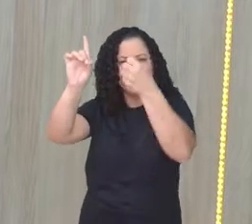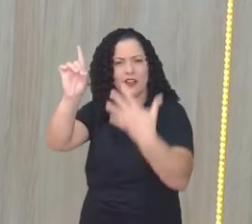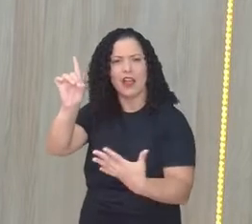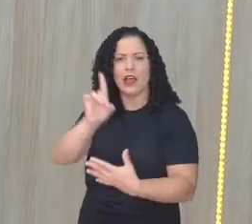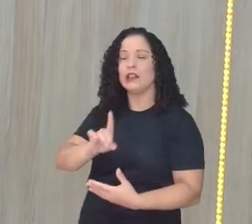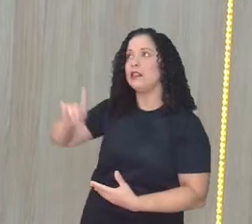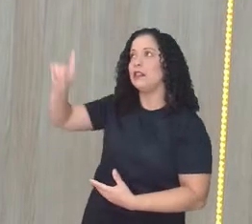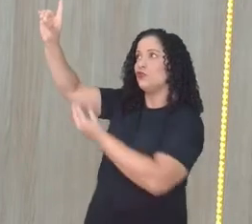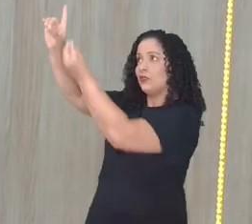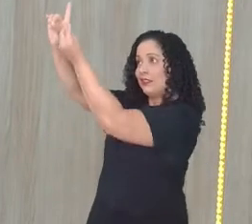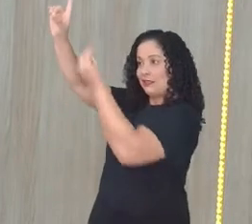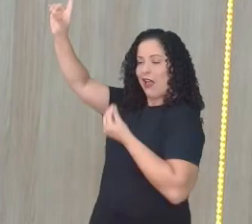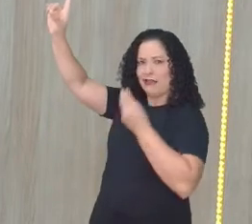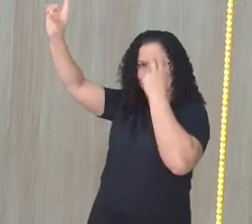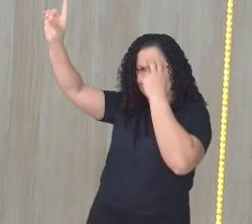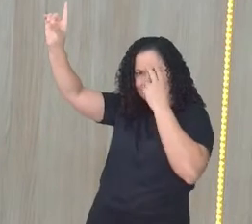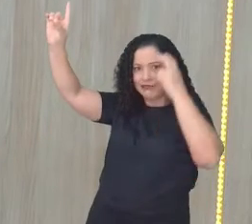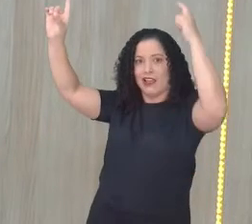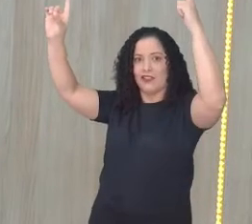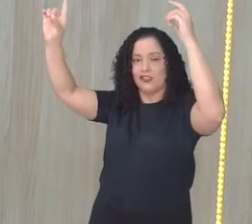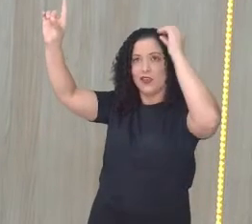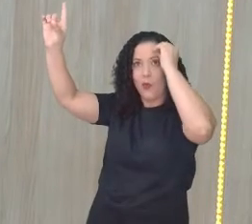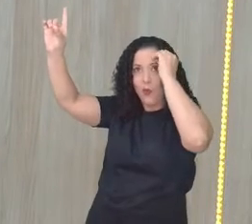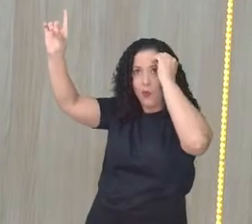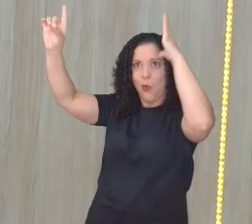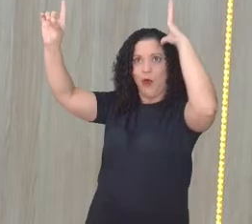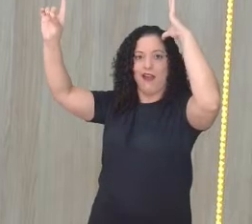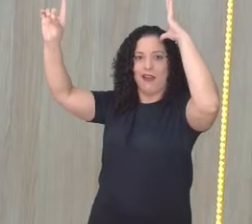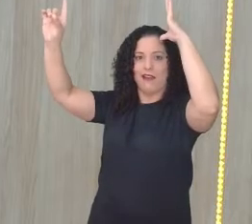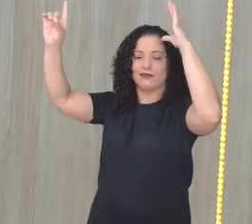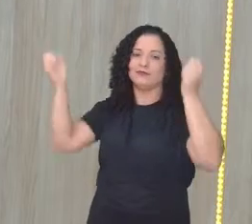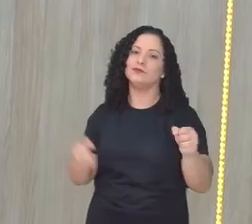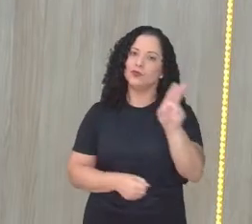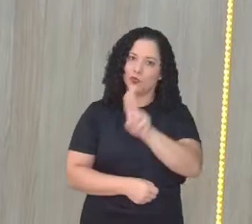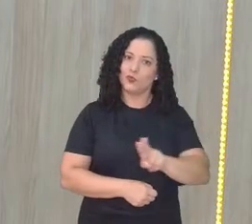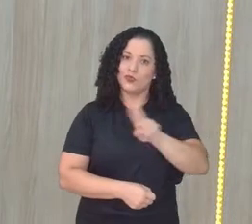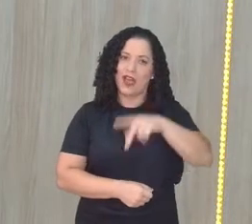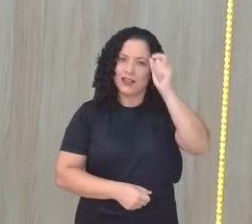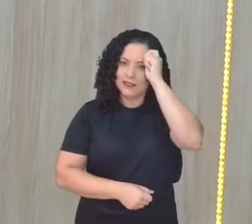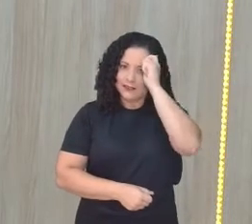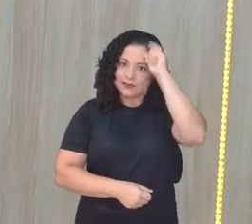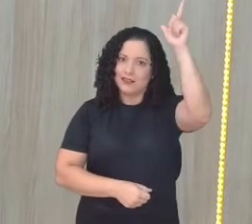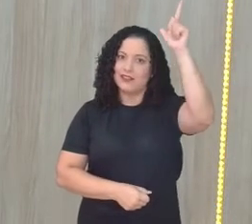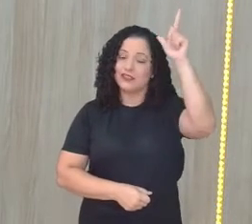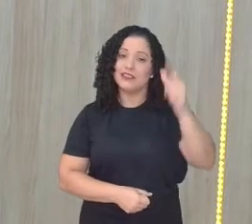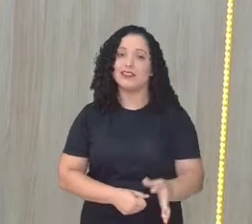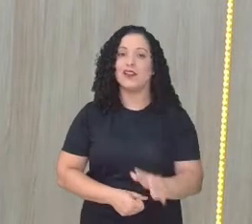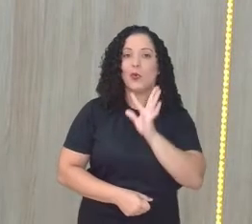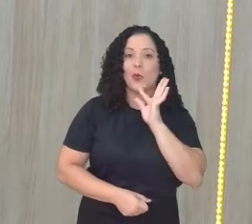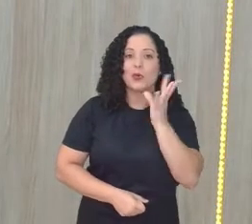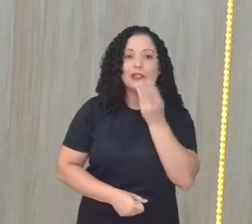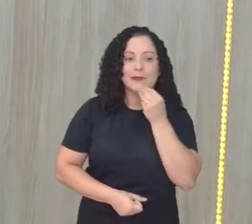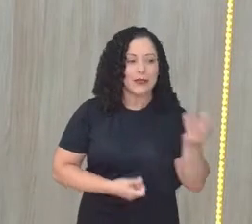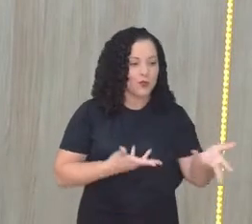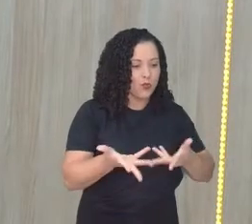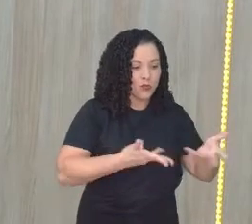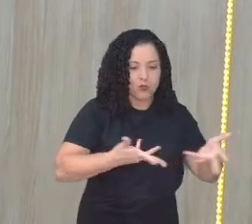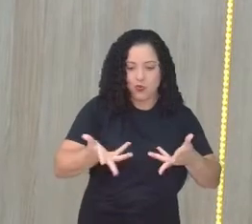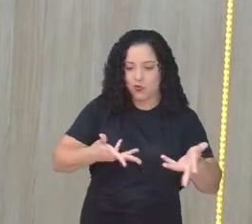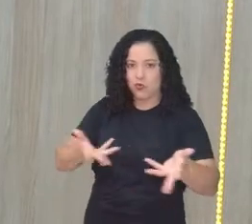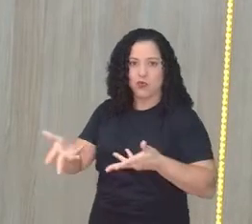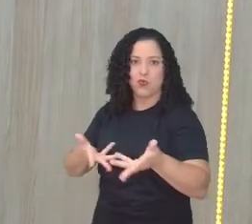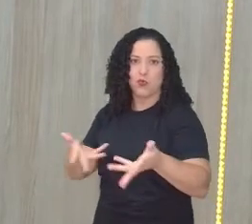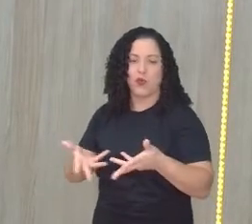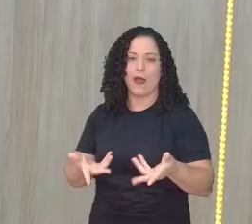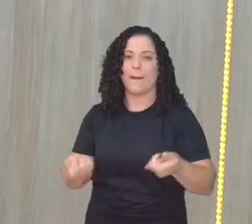deu inteligência, né, então a gente vai utilizar nossa inteligência para produzir conhecimento. A gente não